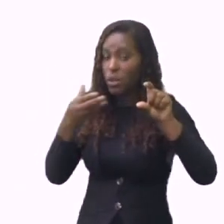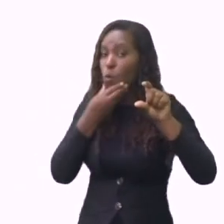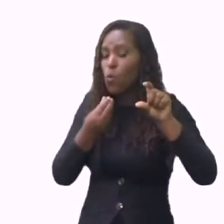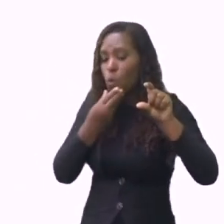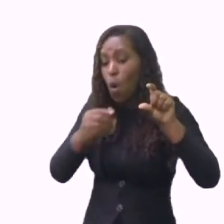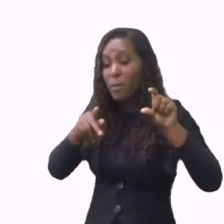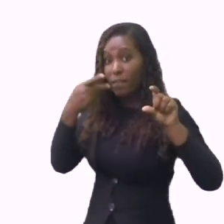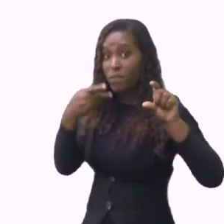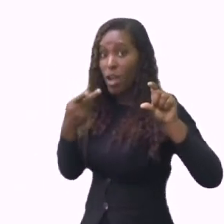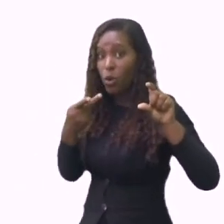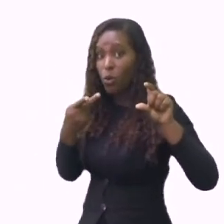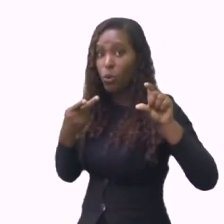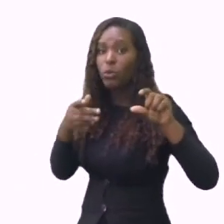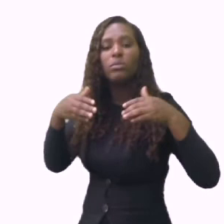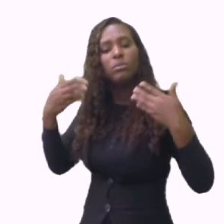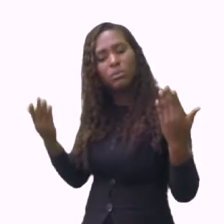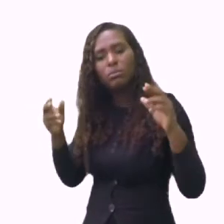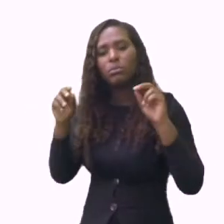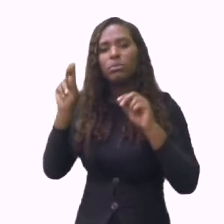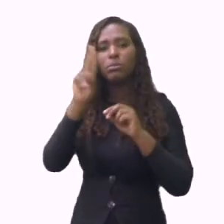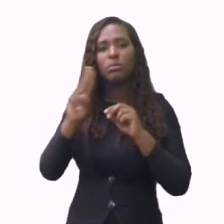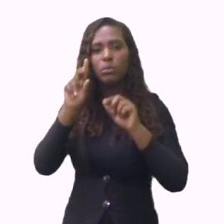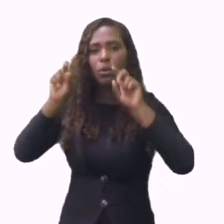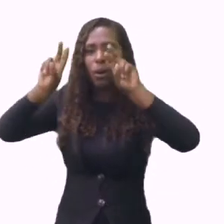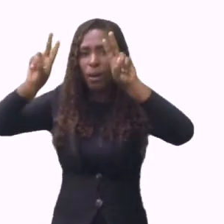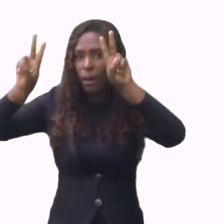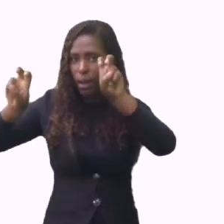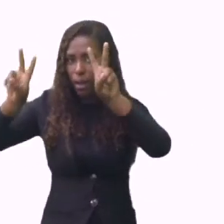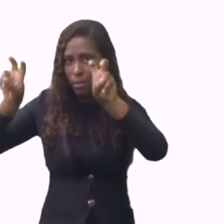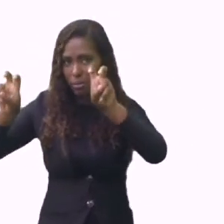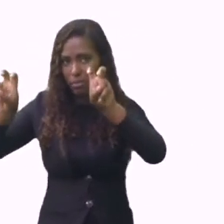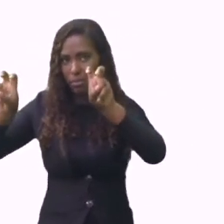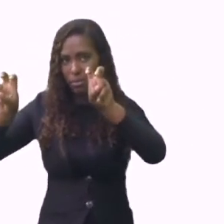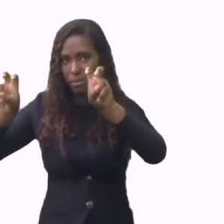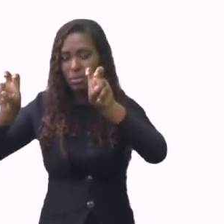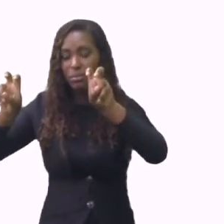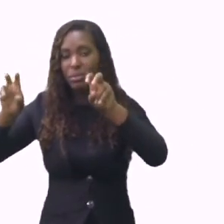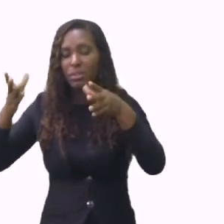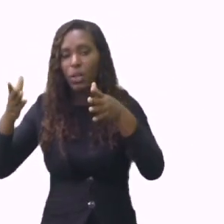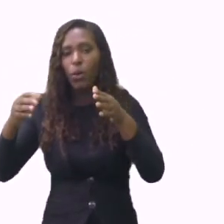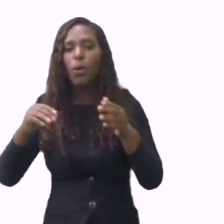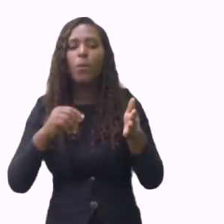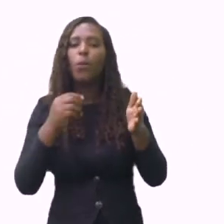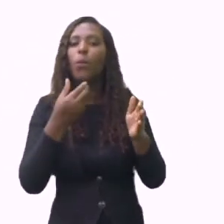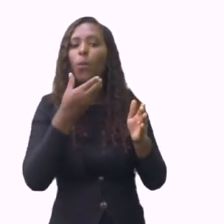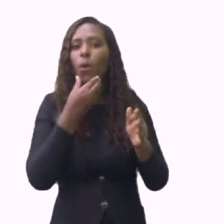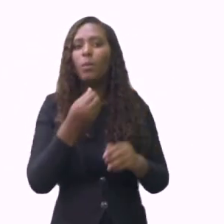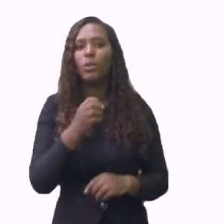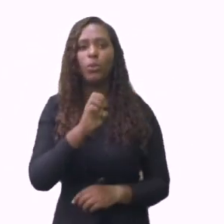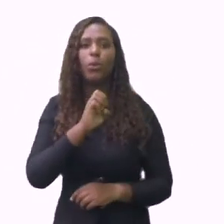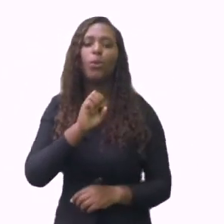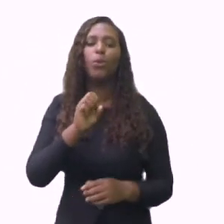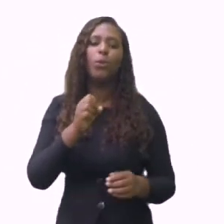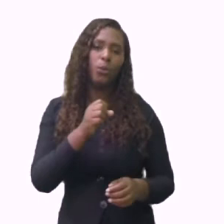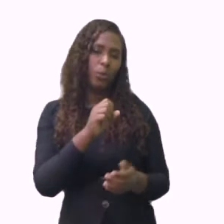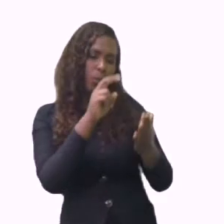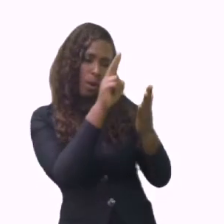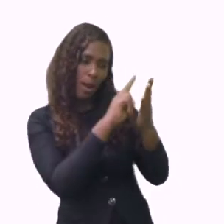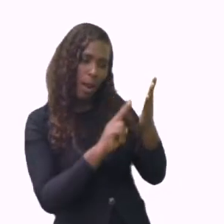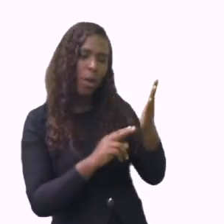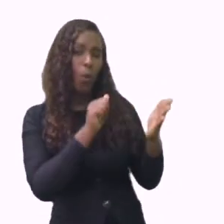forma incorreta, mas eu usei a fala do leitor, do escritor. Então, quem